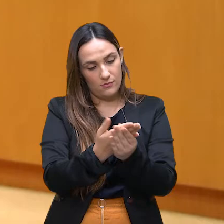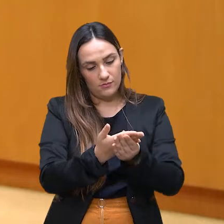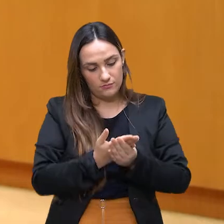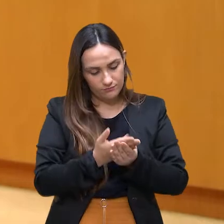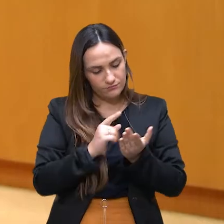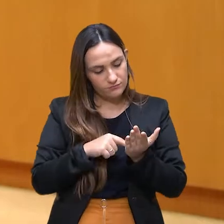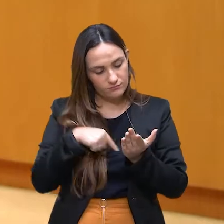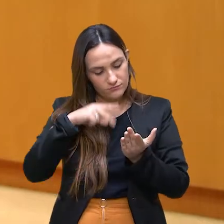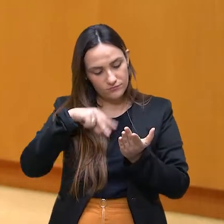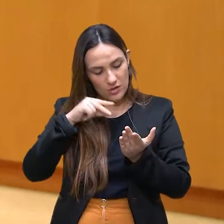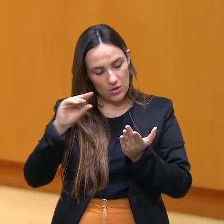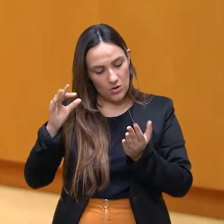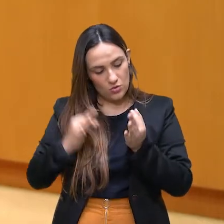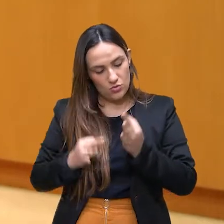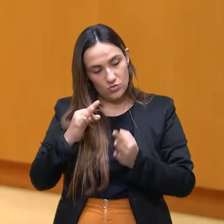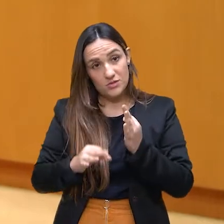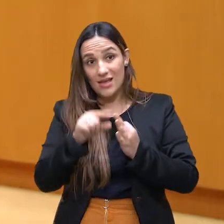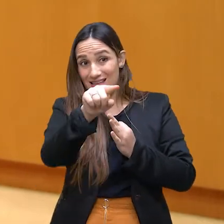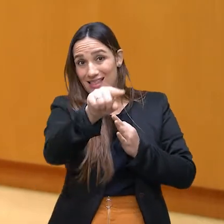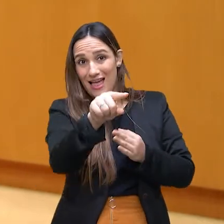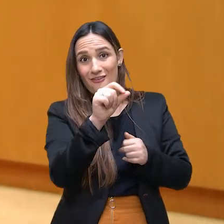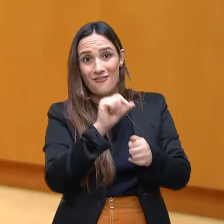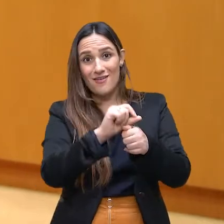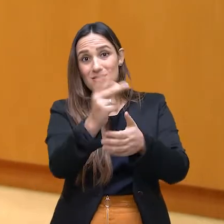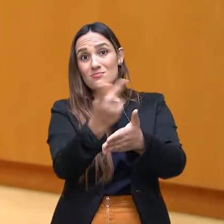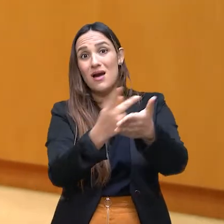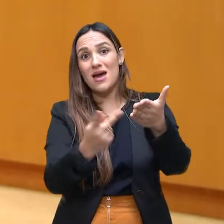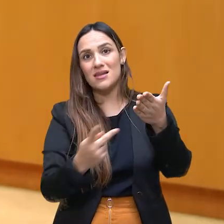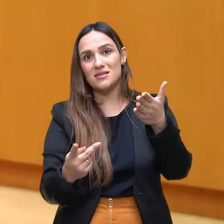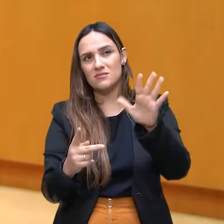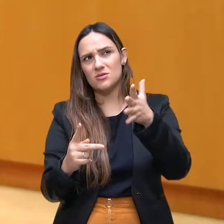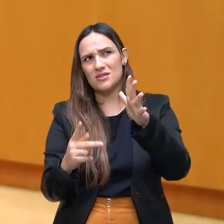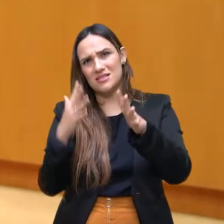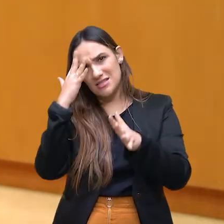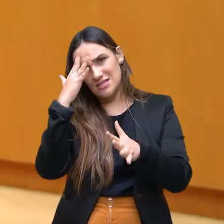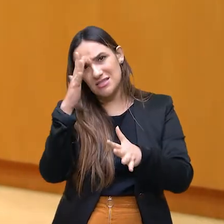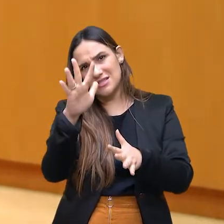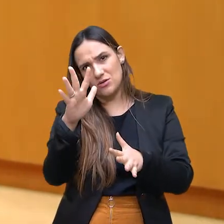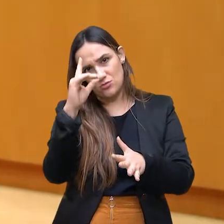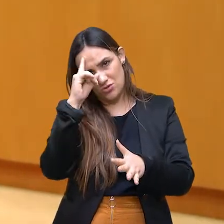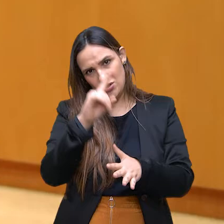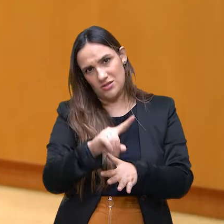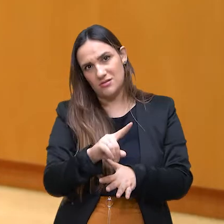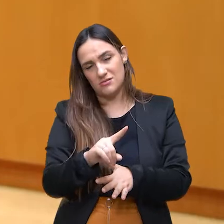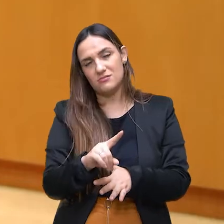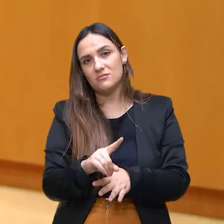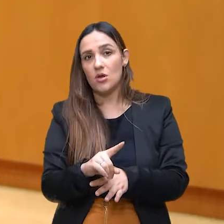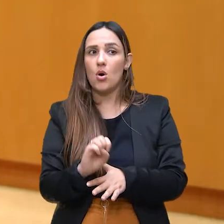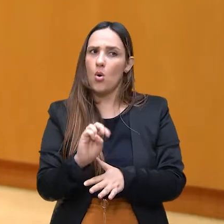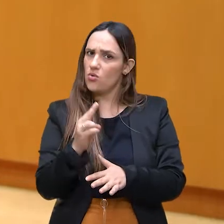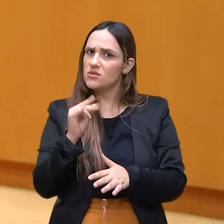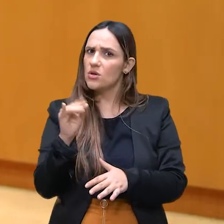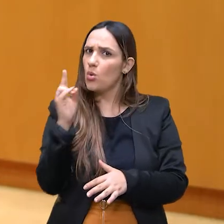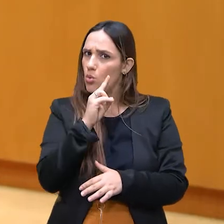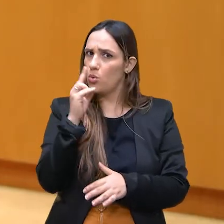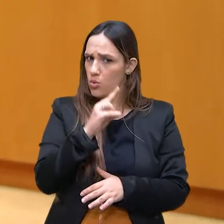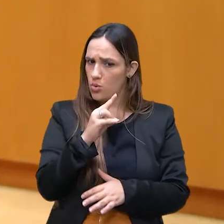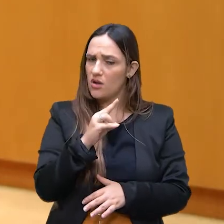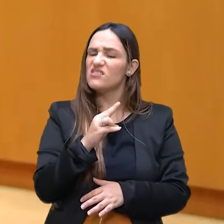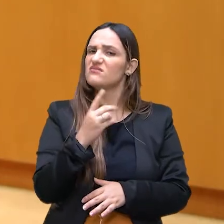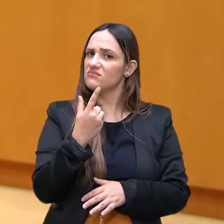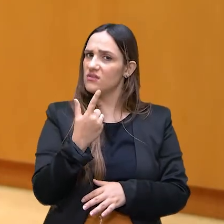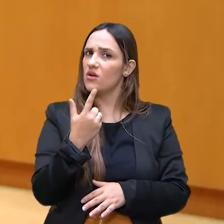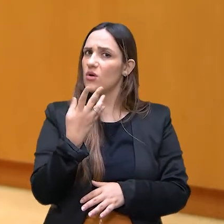Em casos não tão urgentes, até 5 dias, mas normalmente sai antes. Então, muitas vezes